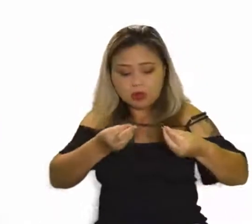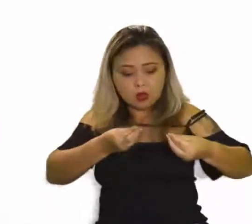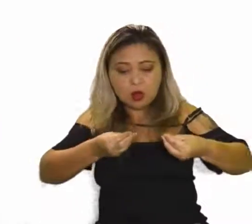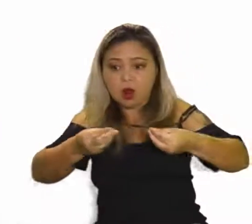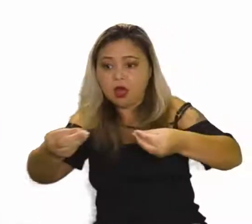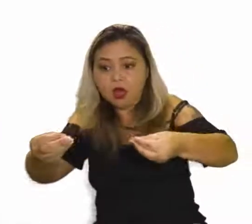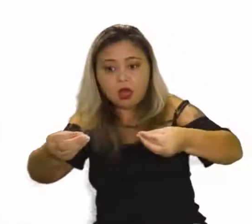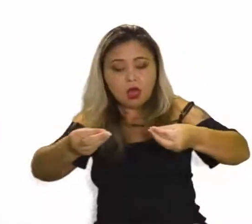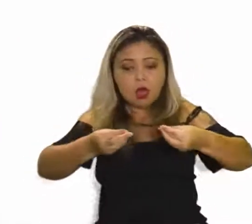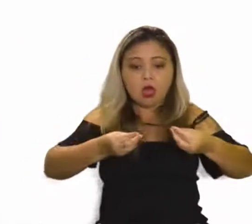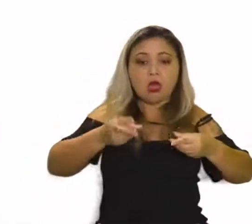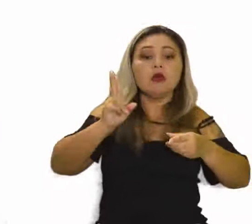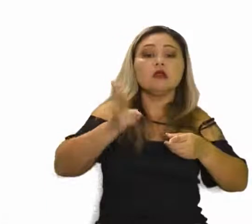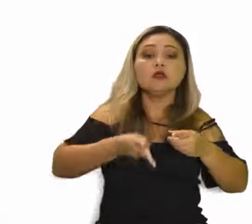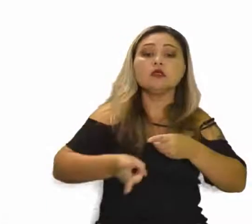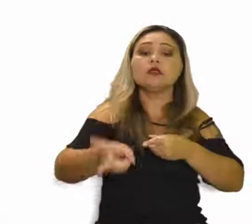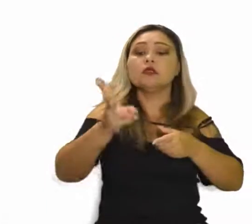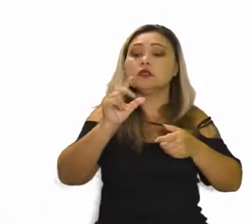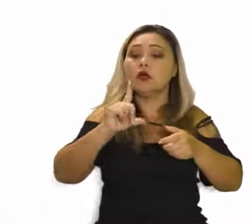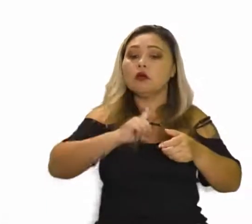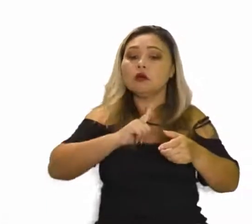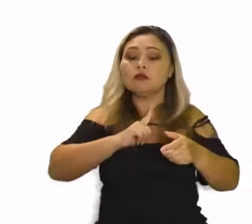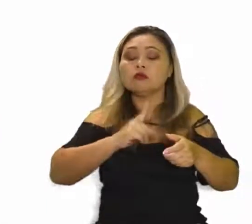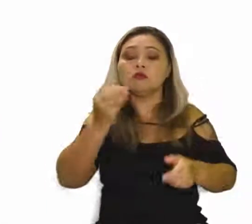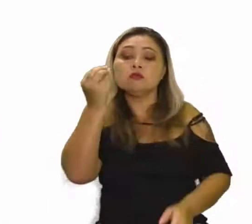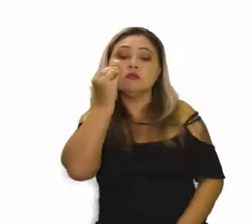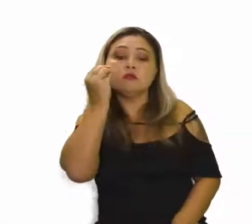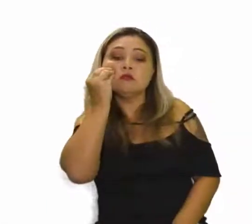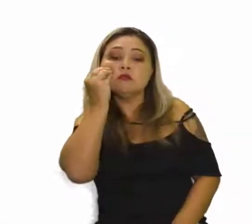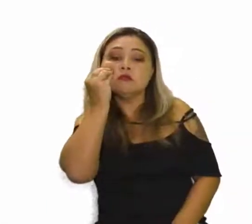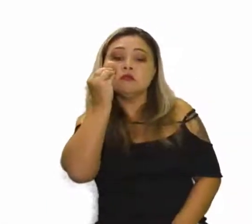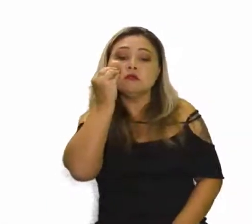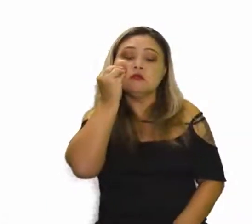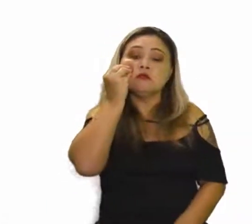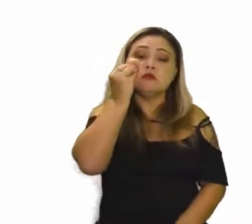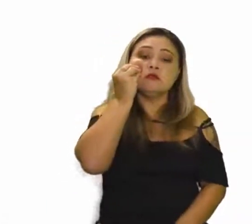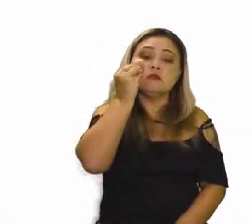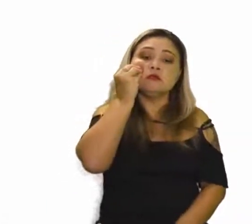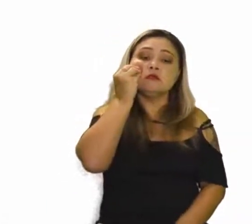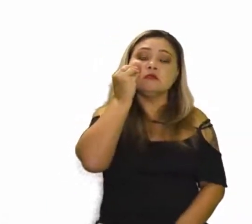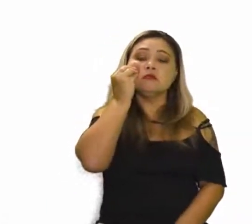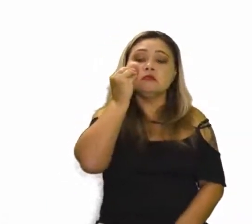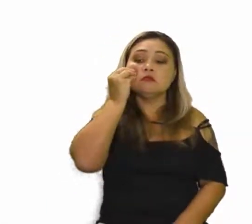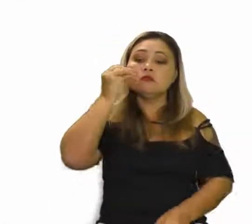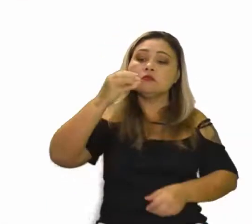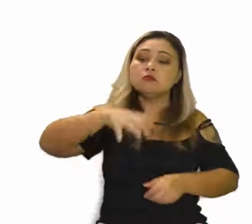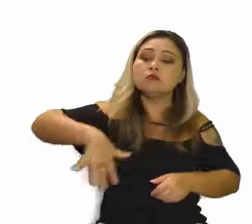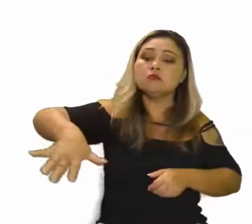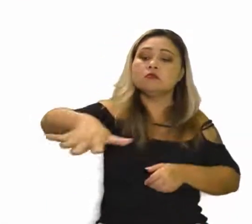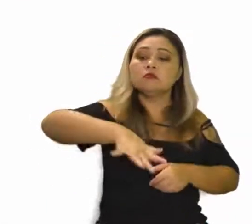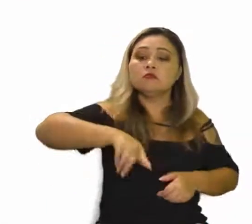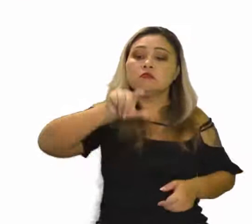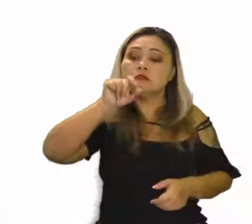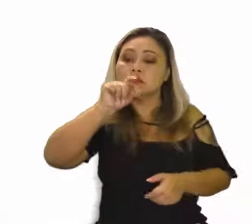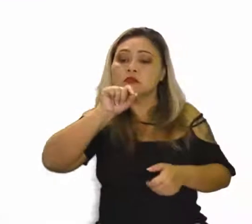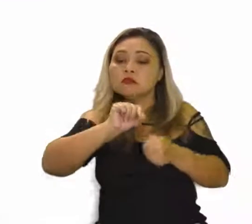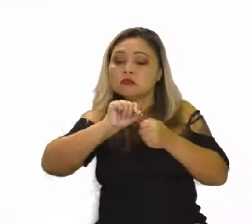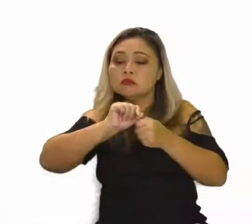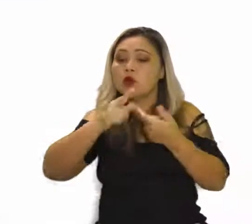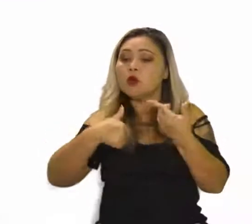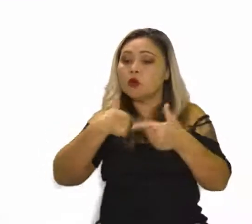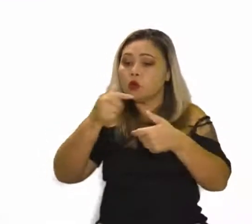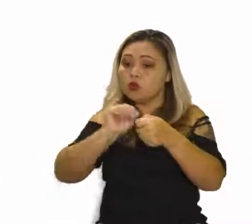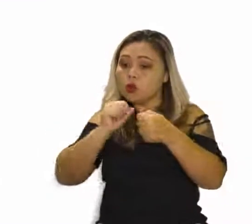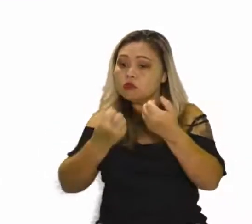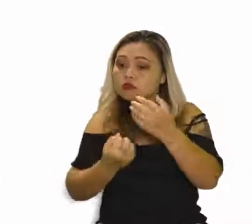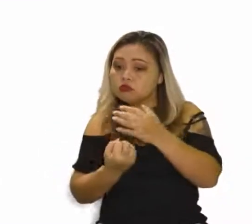que nós falamos é sempre ter verificação da ondulação das populações e o manejo de